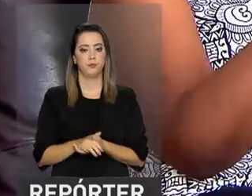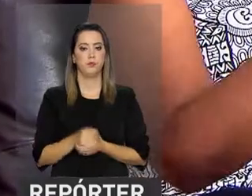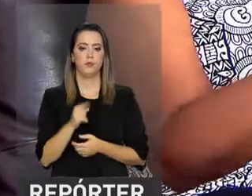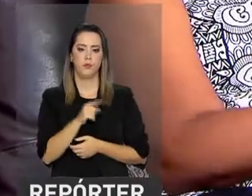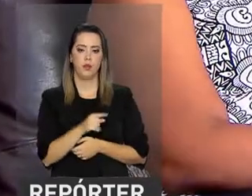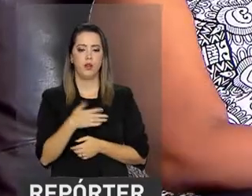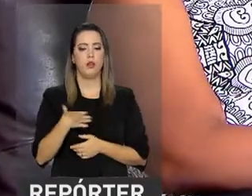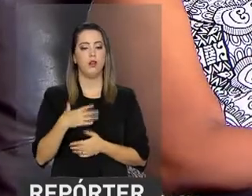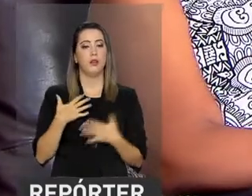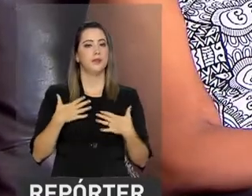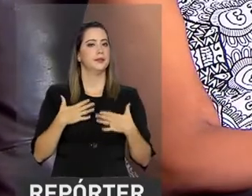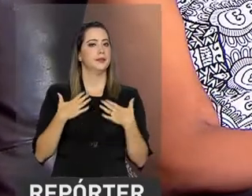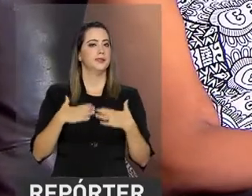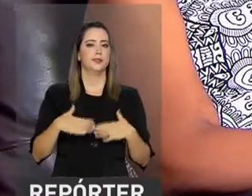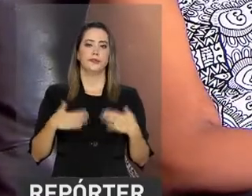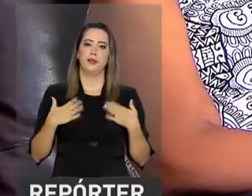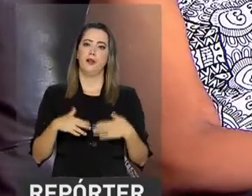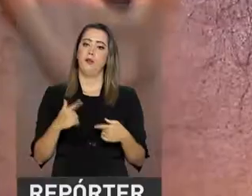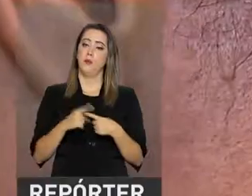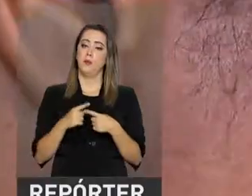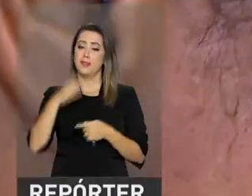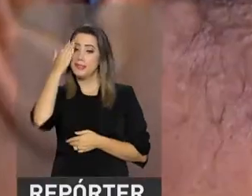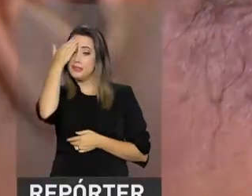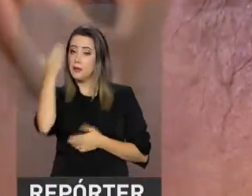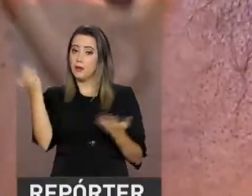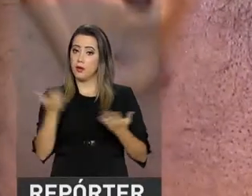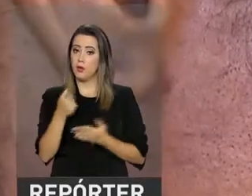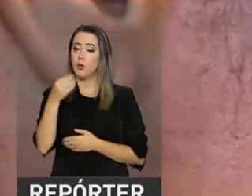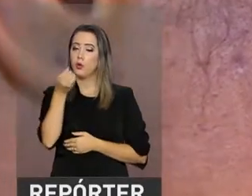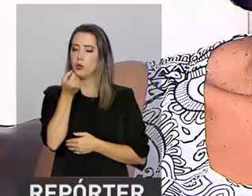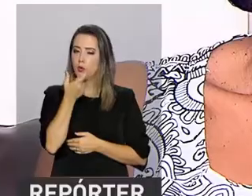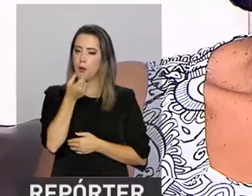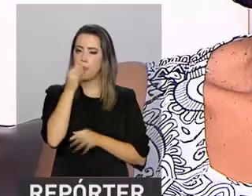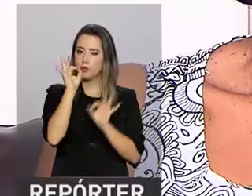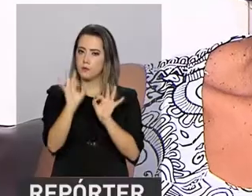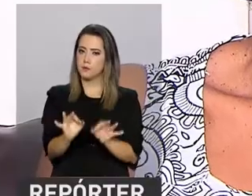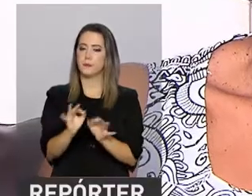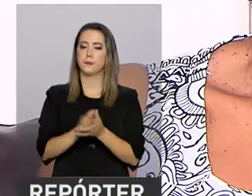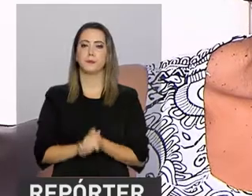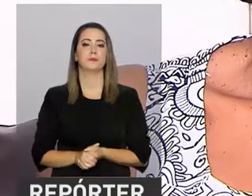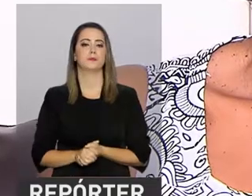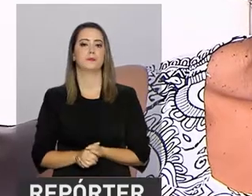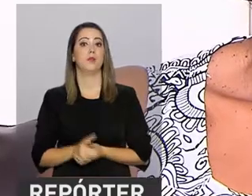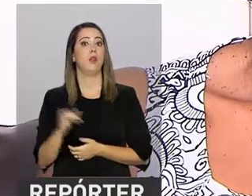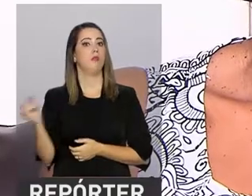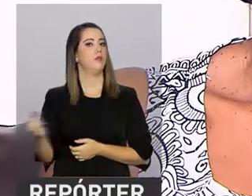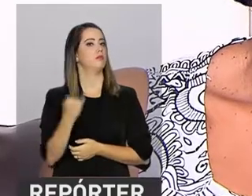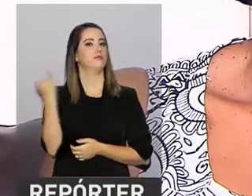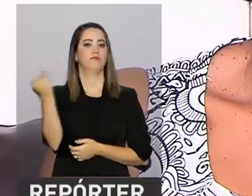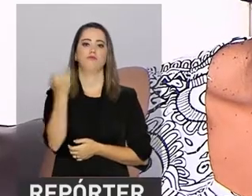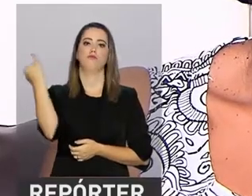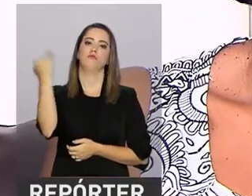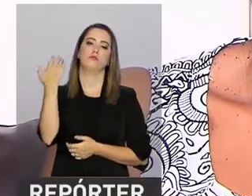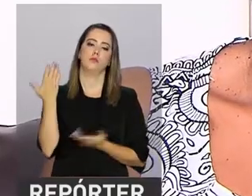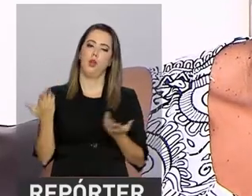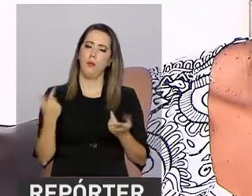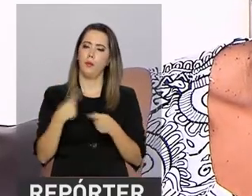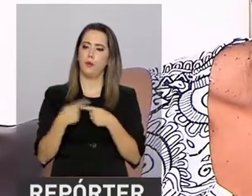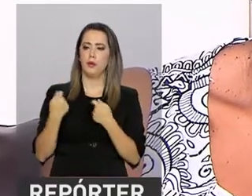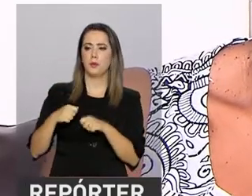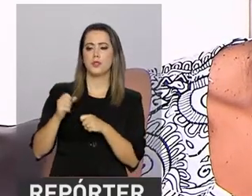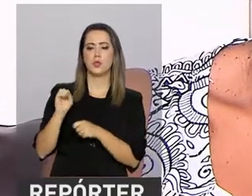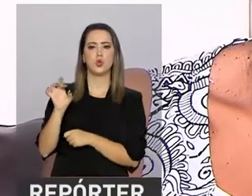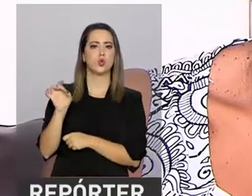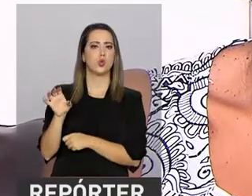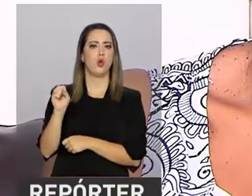está aliviada sabe que agora o tratamento está garantido a importância é maravilhosa porque a gente não precisa mais depender do